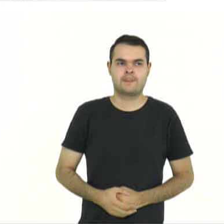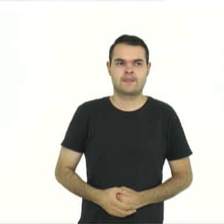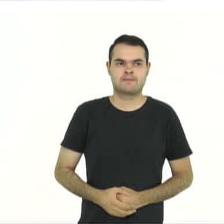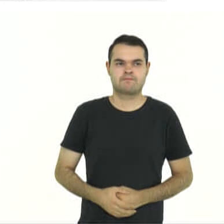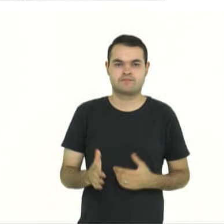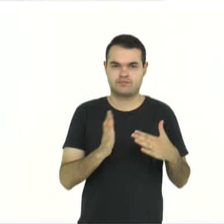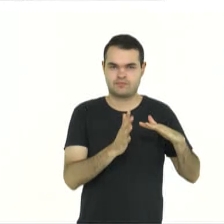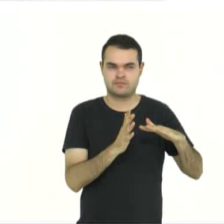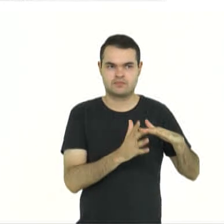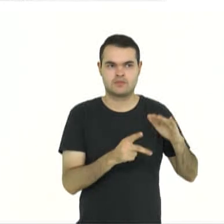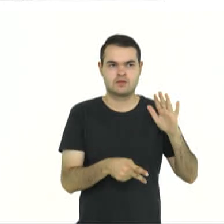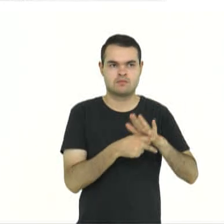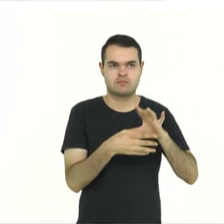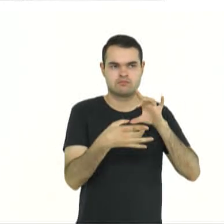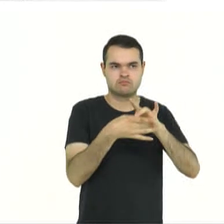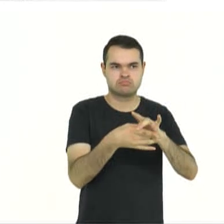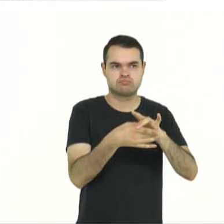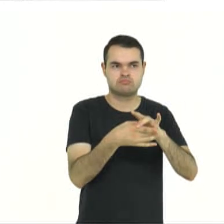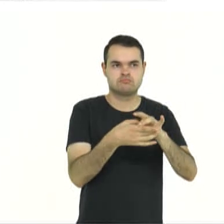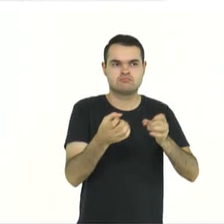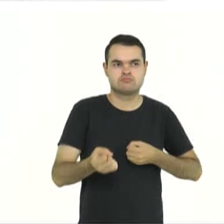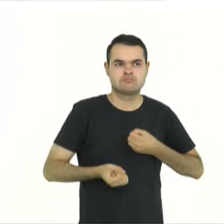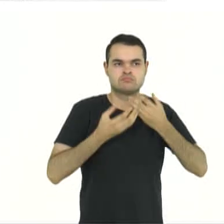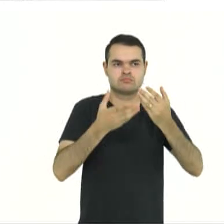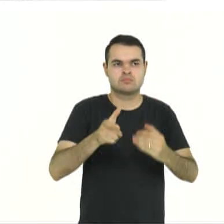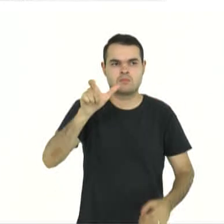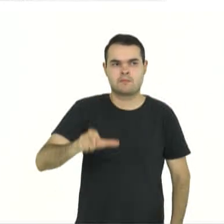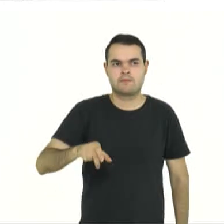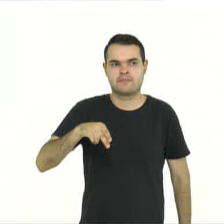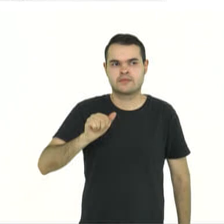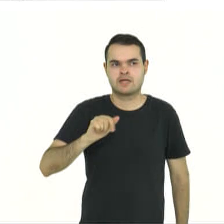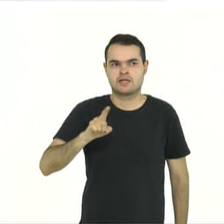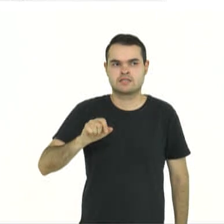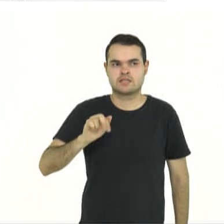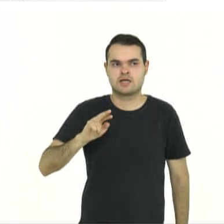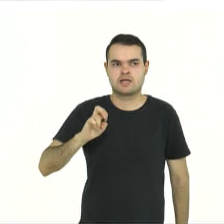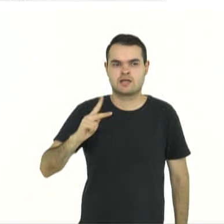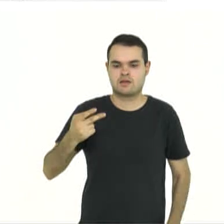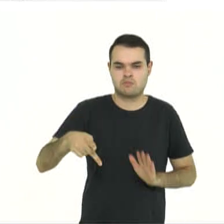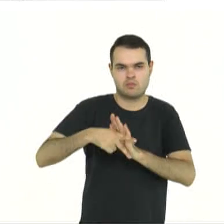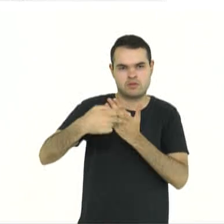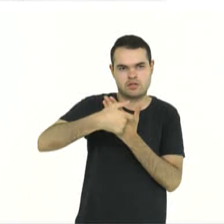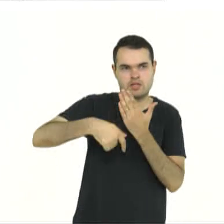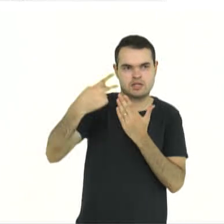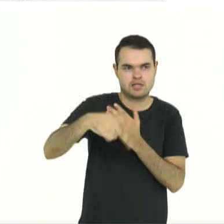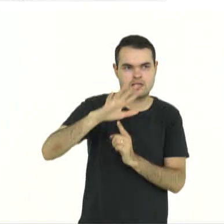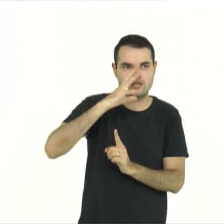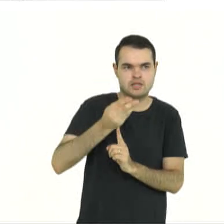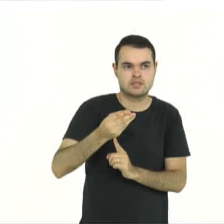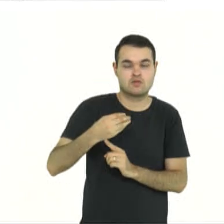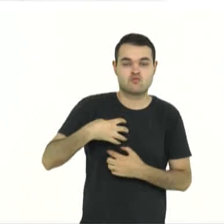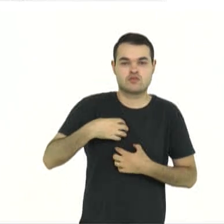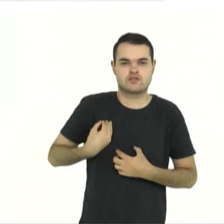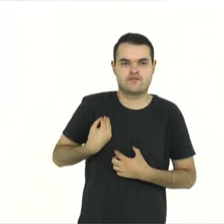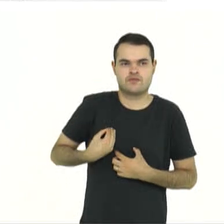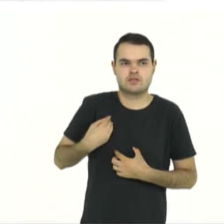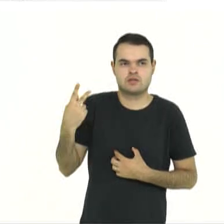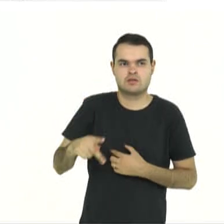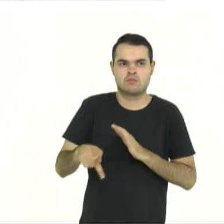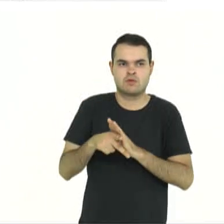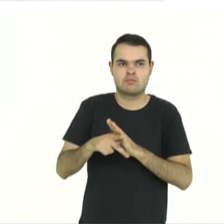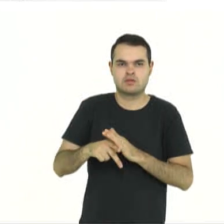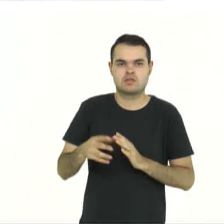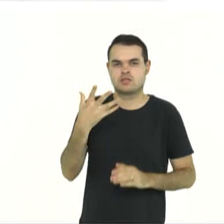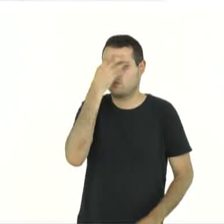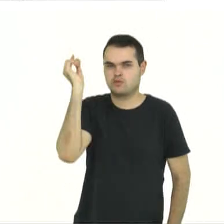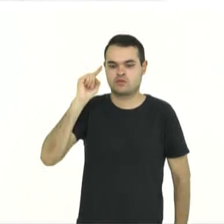A contemporaneidade identificada na performance e instalação do artista mineiro Paulo Nazaré reside principalmente na forma de como ele vê. Tradução da placa, não me esqueça quando